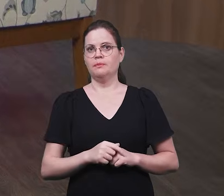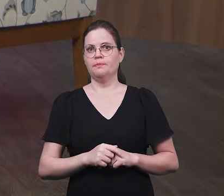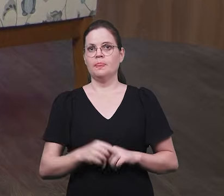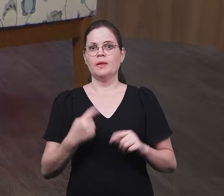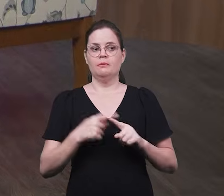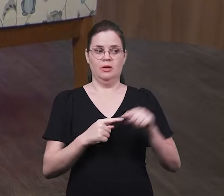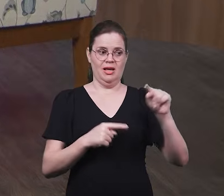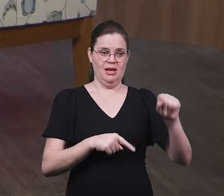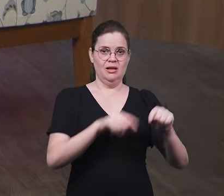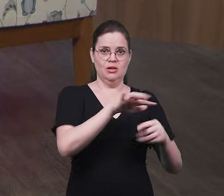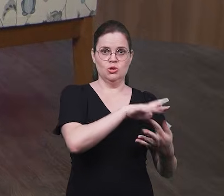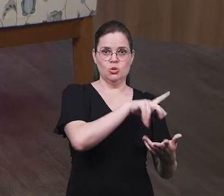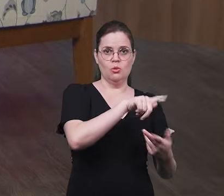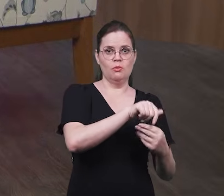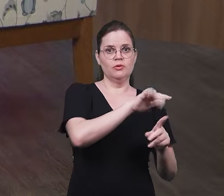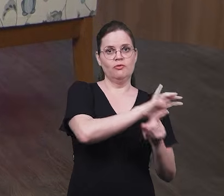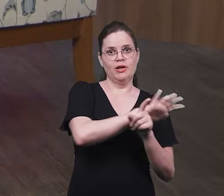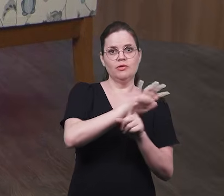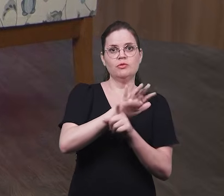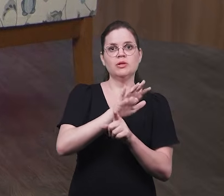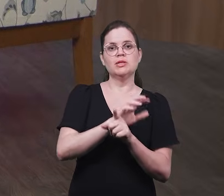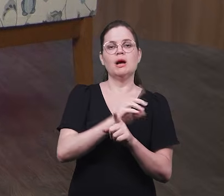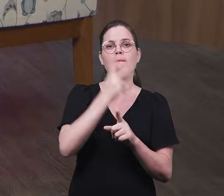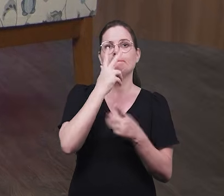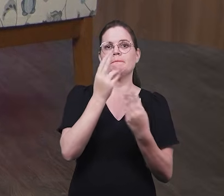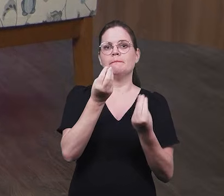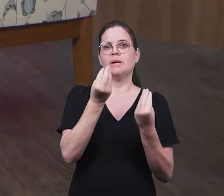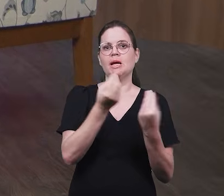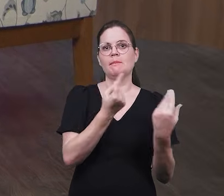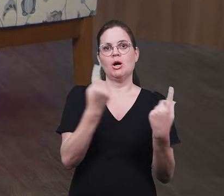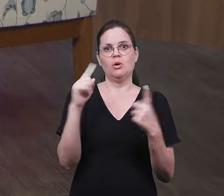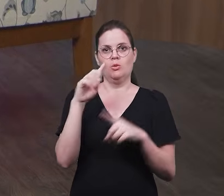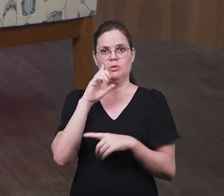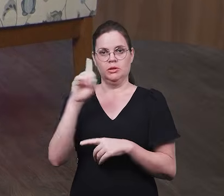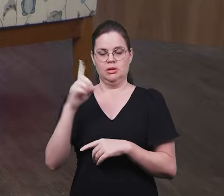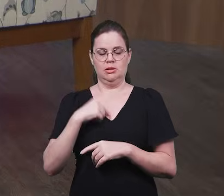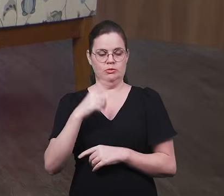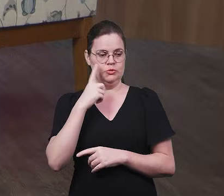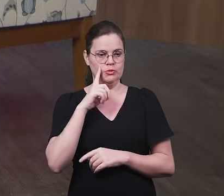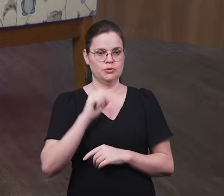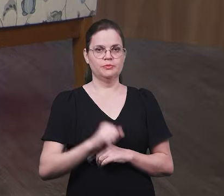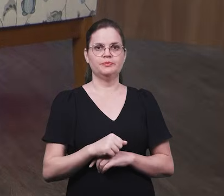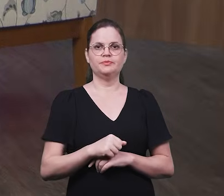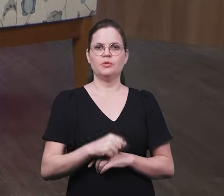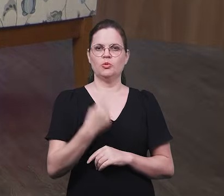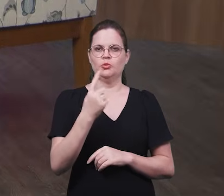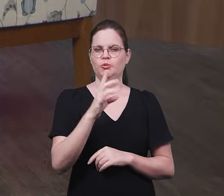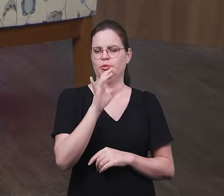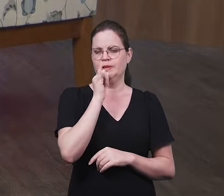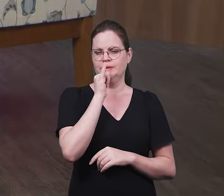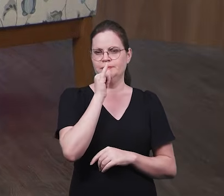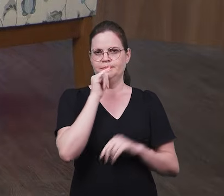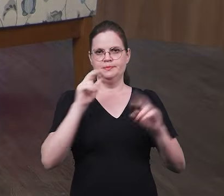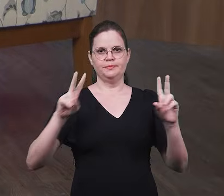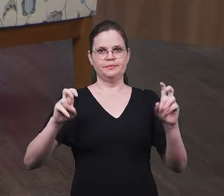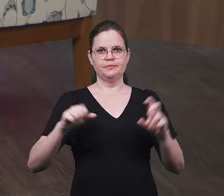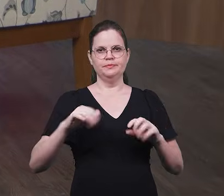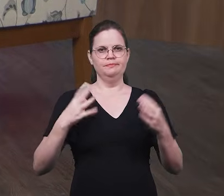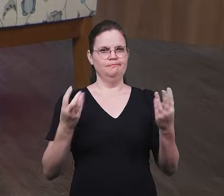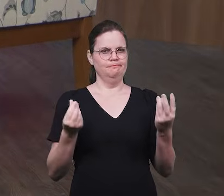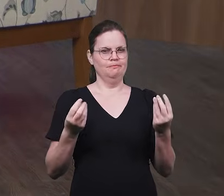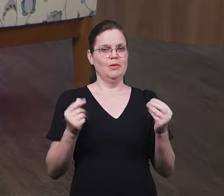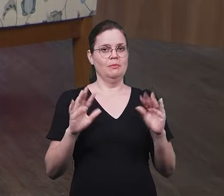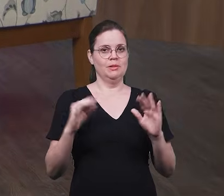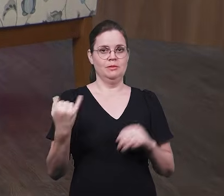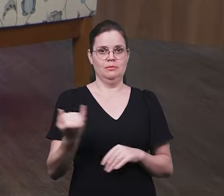vai contrapor a obra de Deus. Eu vou dar até um exemplo aqui de um assunto mais